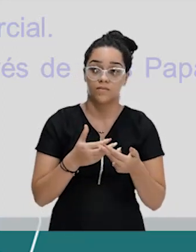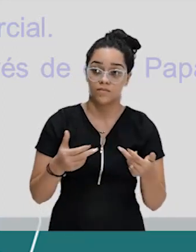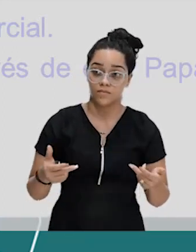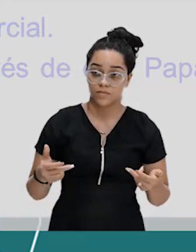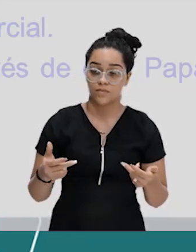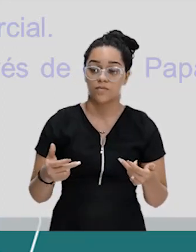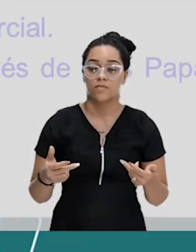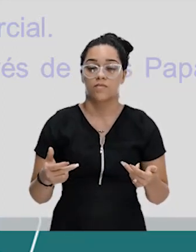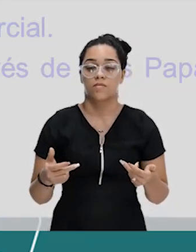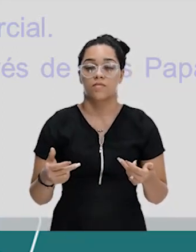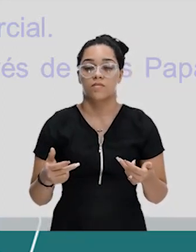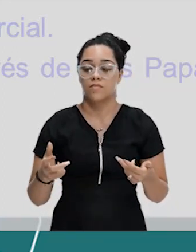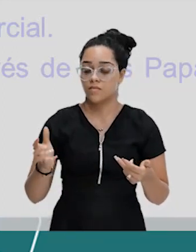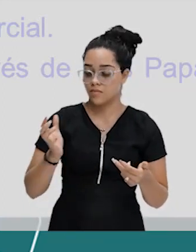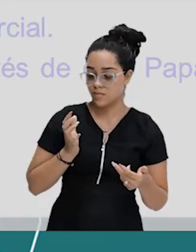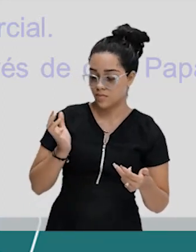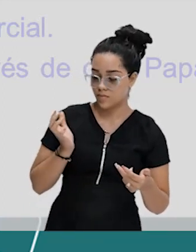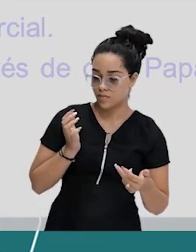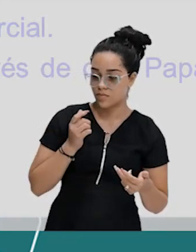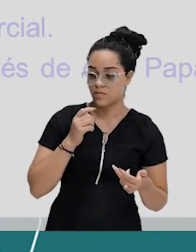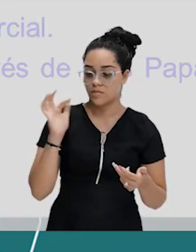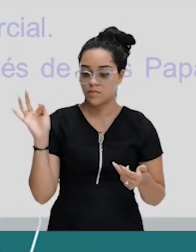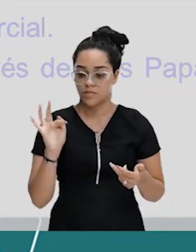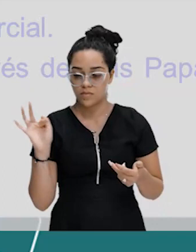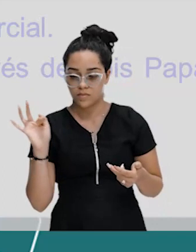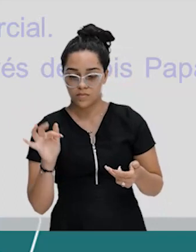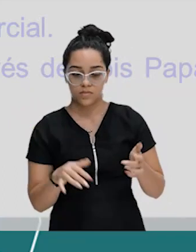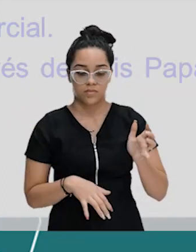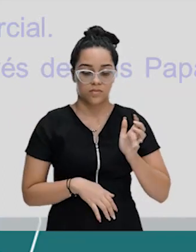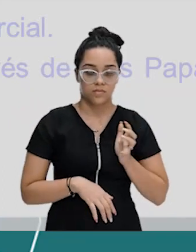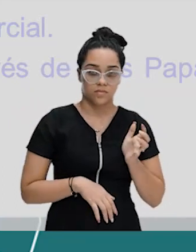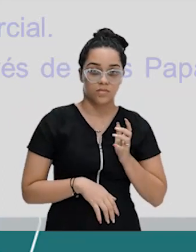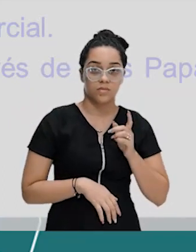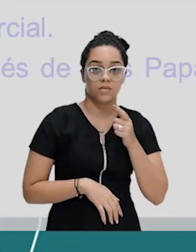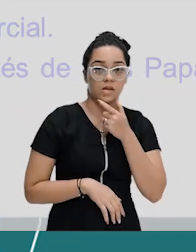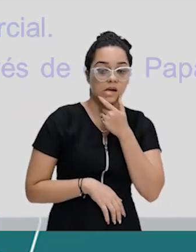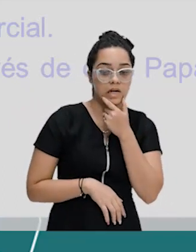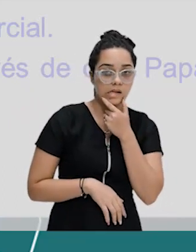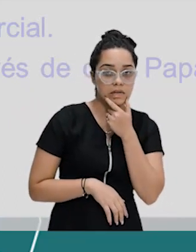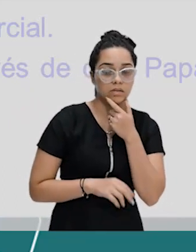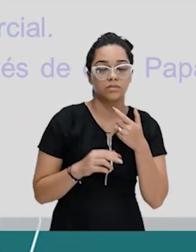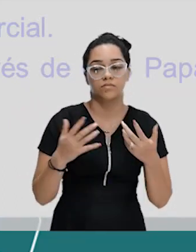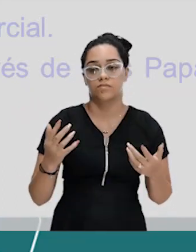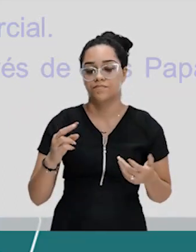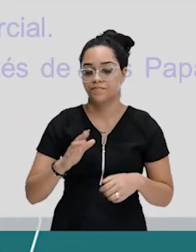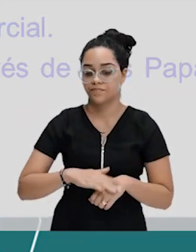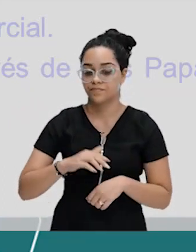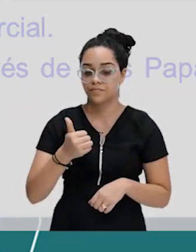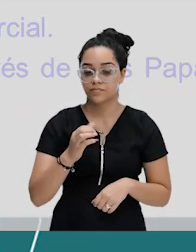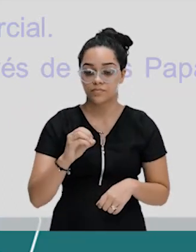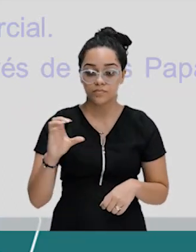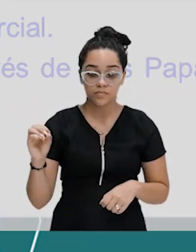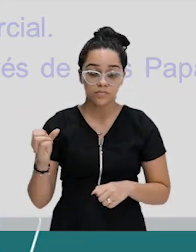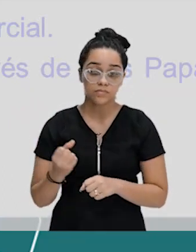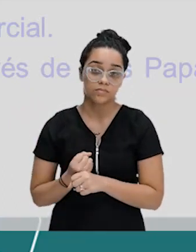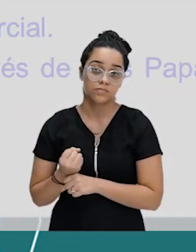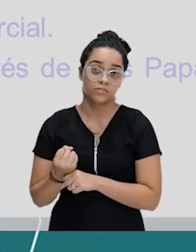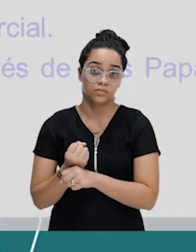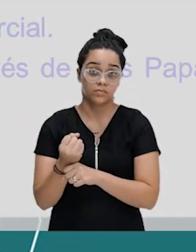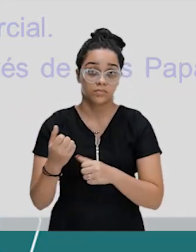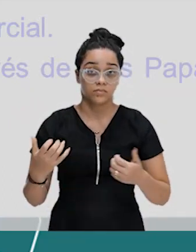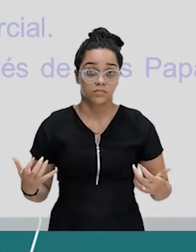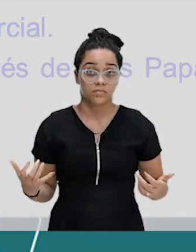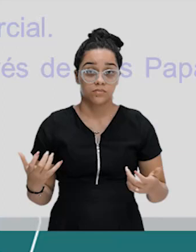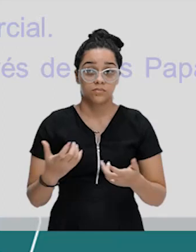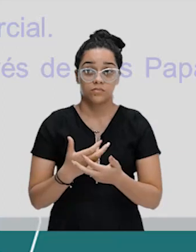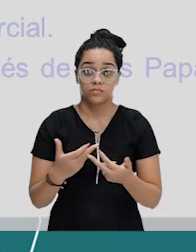francesa e a nobreza inglesa, a famosa Guerra dos 100 Anos, que, por sinal, vai durar mais de 100 anos. Apesar